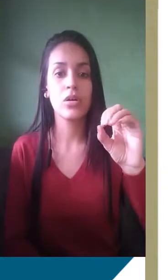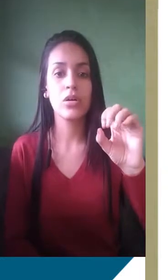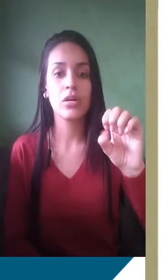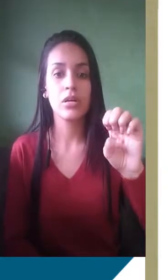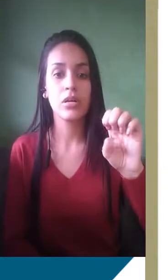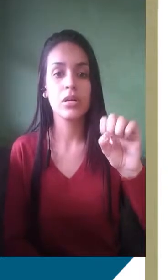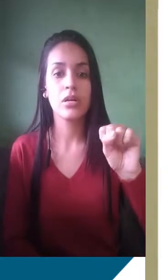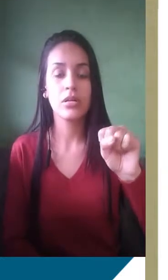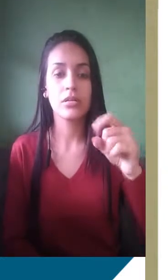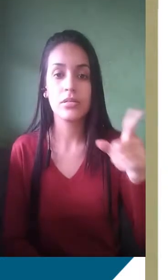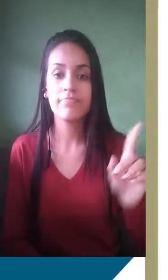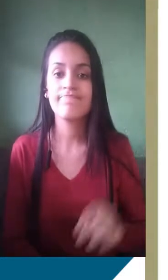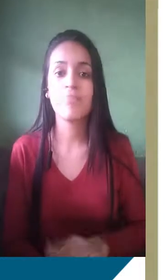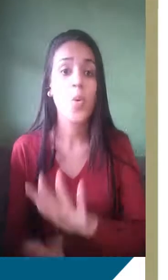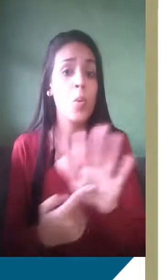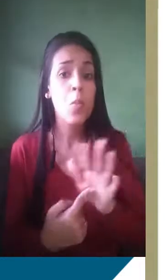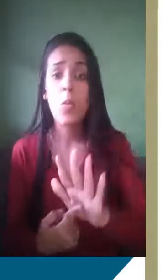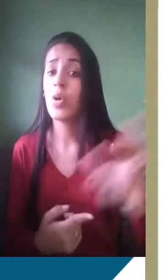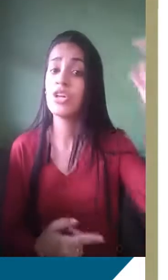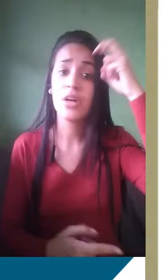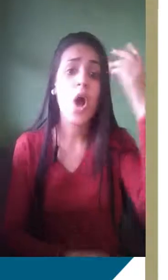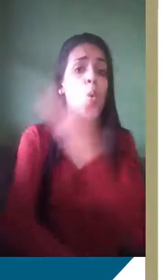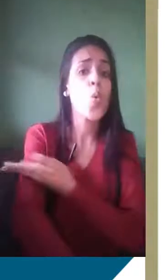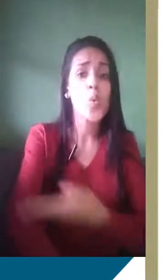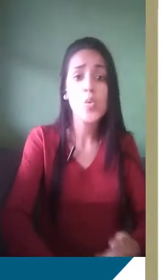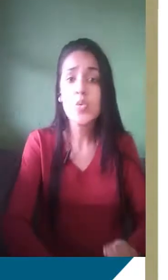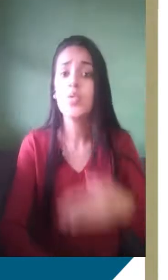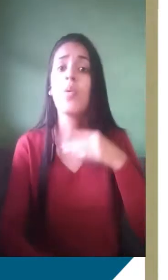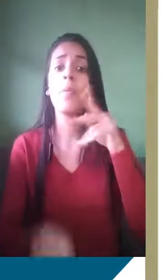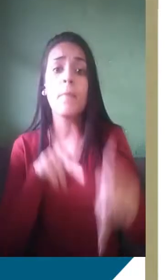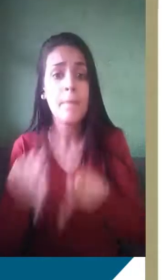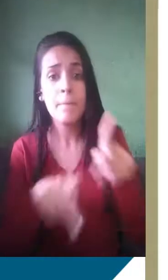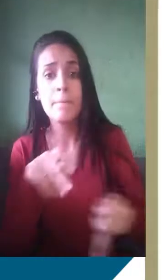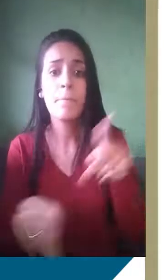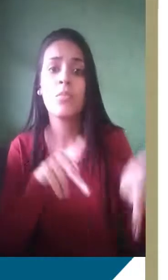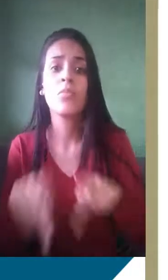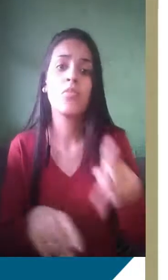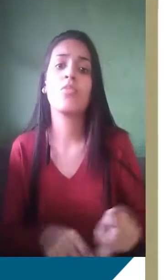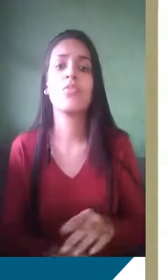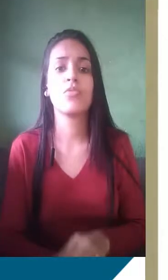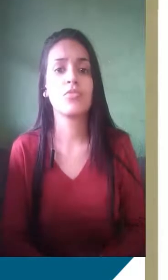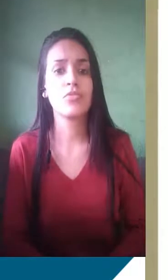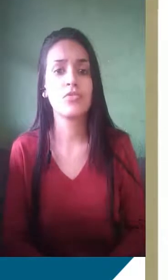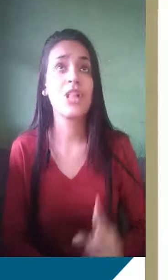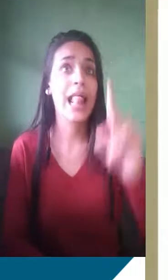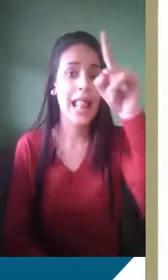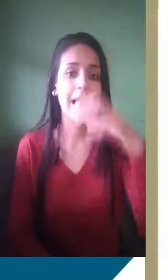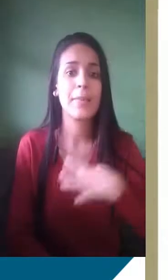as mazelas e os costumes da comunidade de sertanejos durante a guerra.